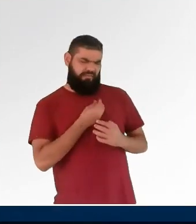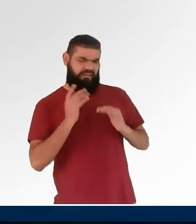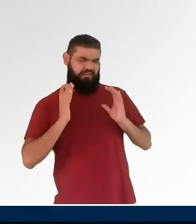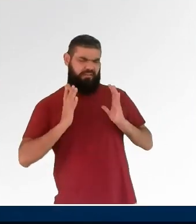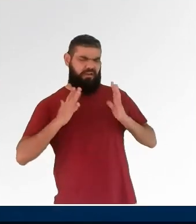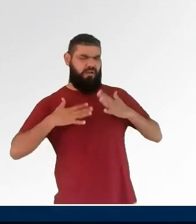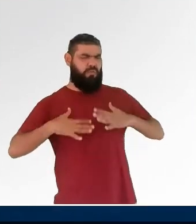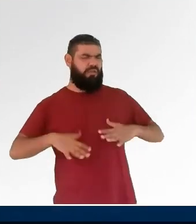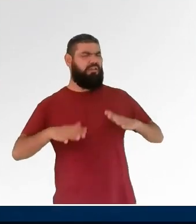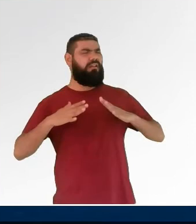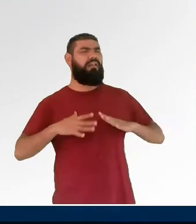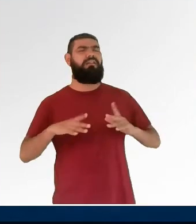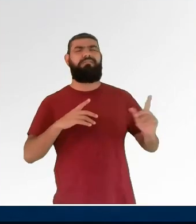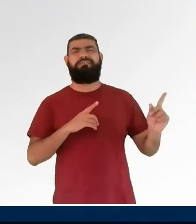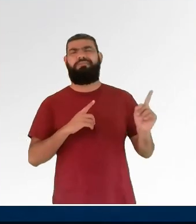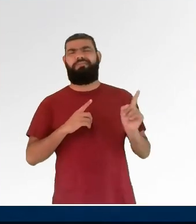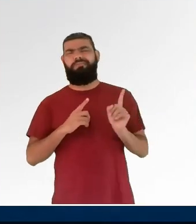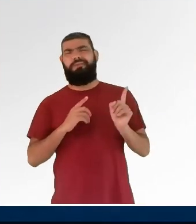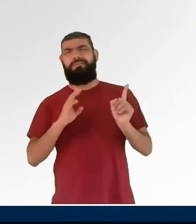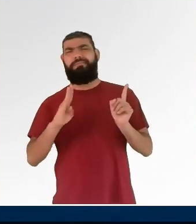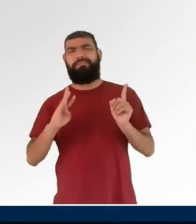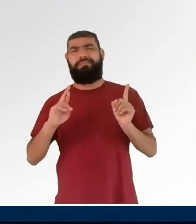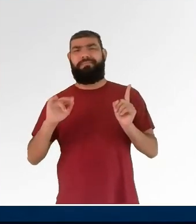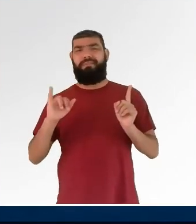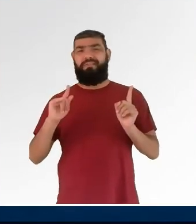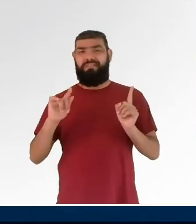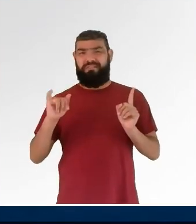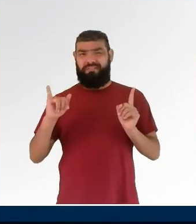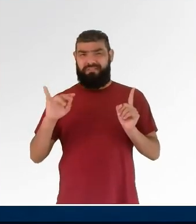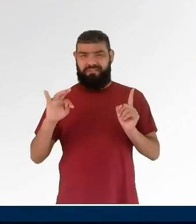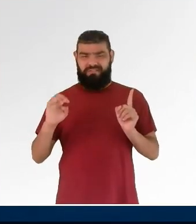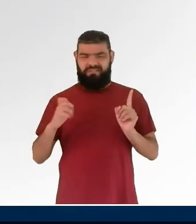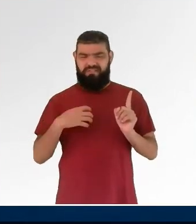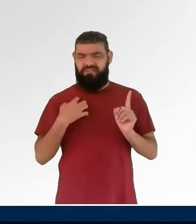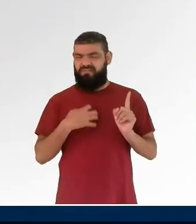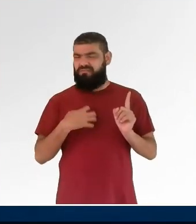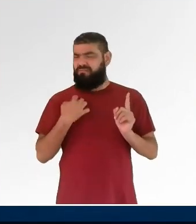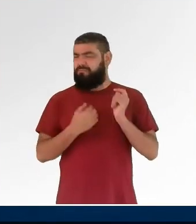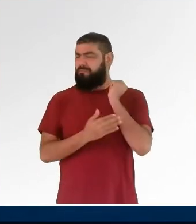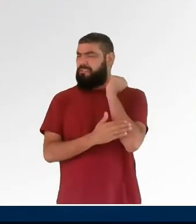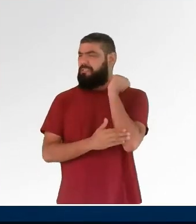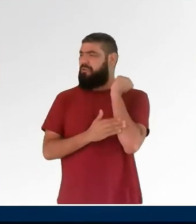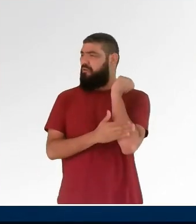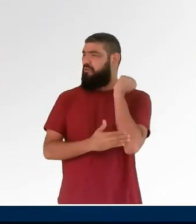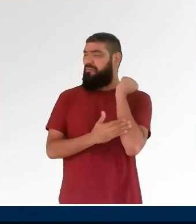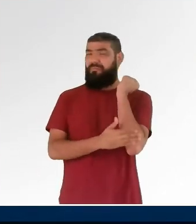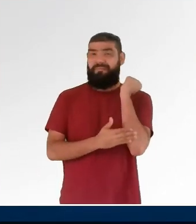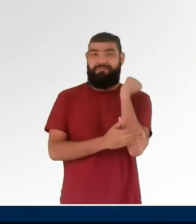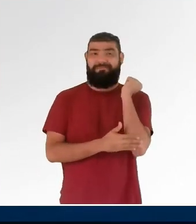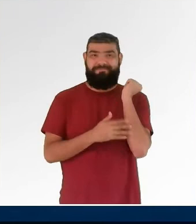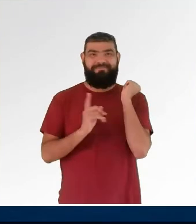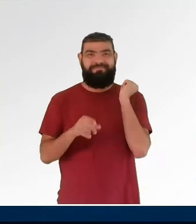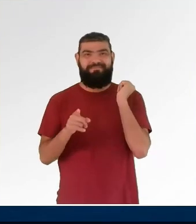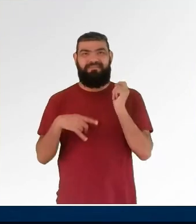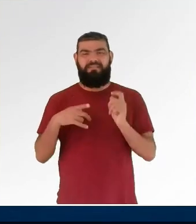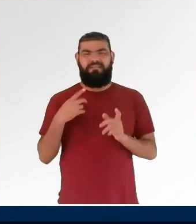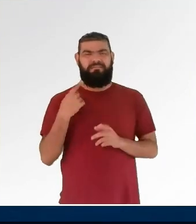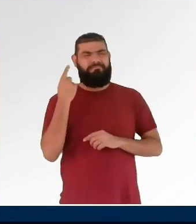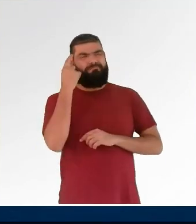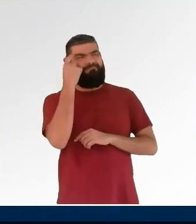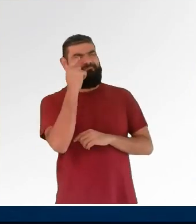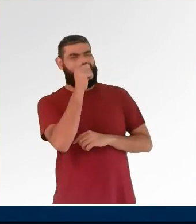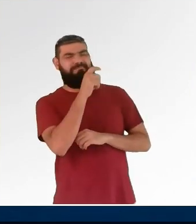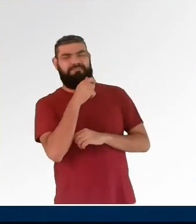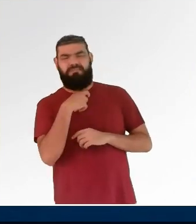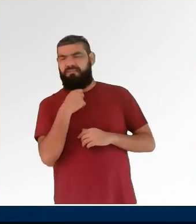chegou a Brigitte. E ele, naturalmente, começou a ficar enciumado, né? Foi achando que estava ficando de